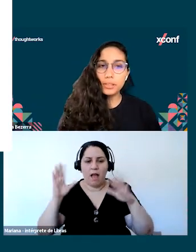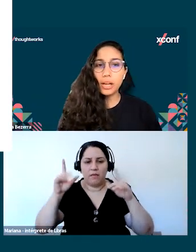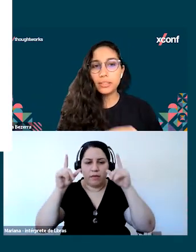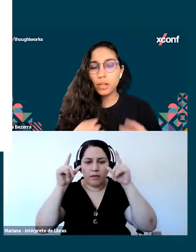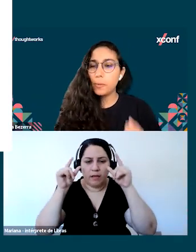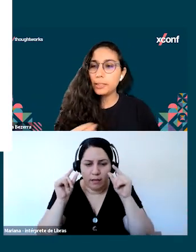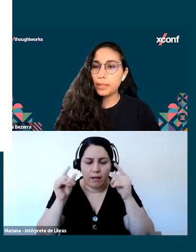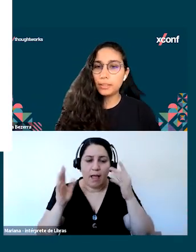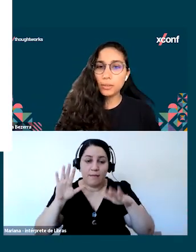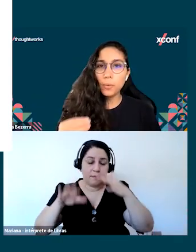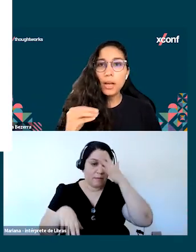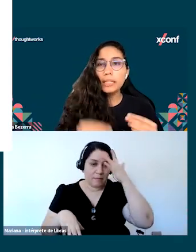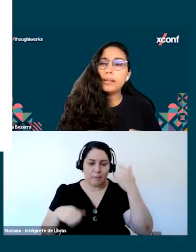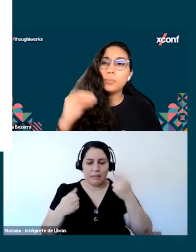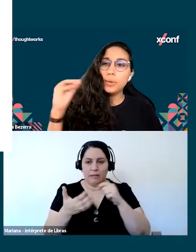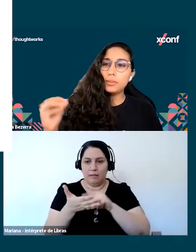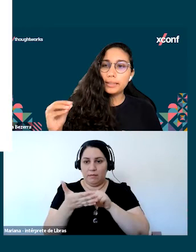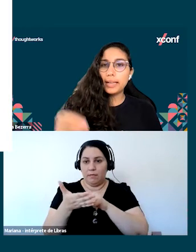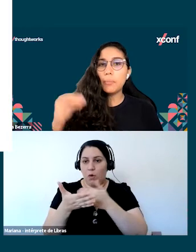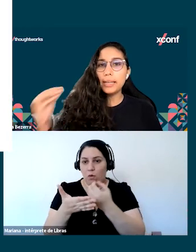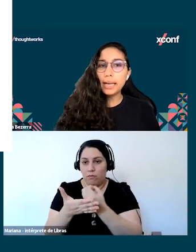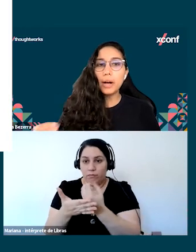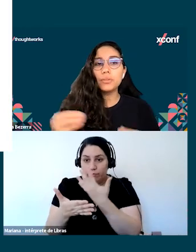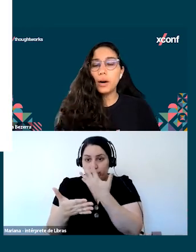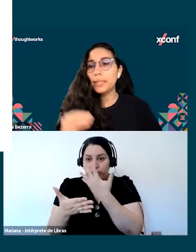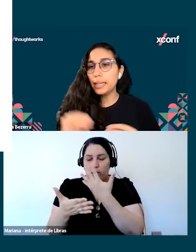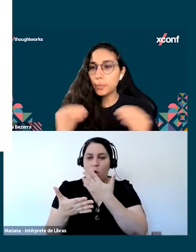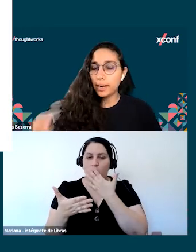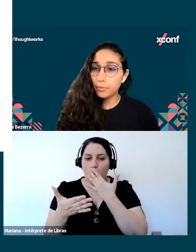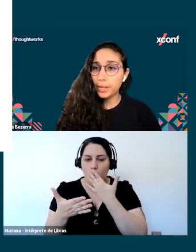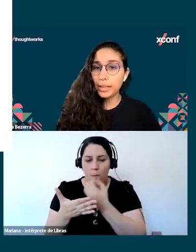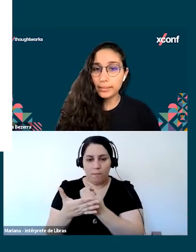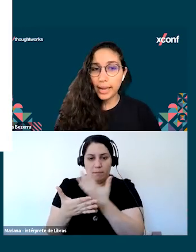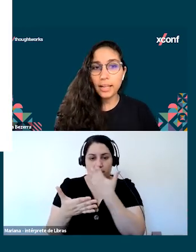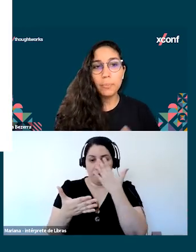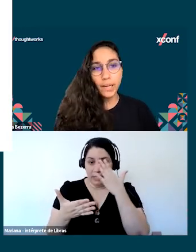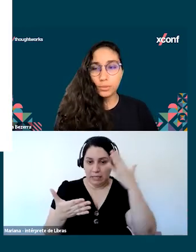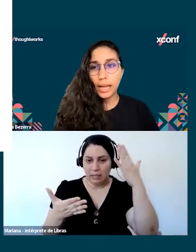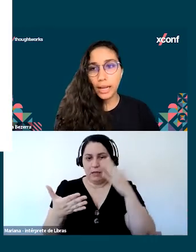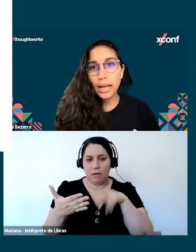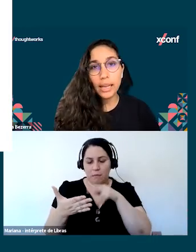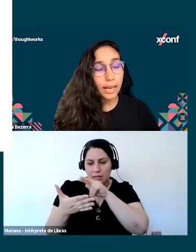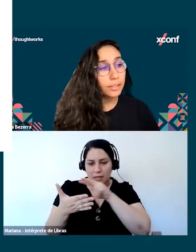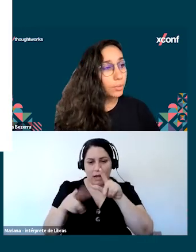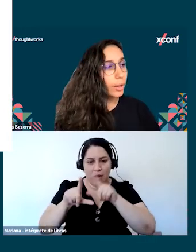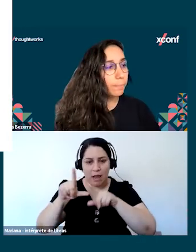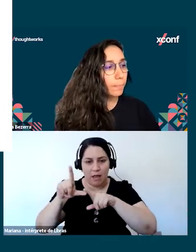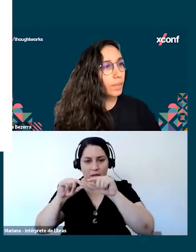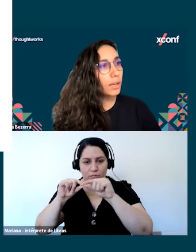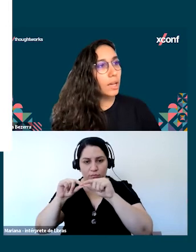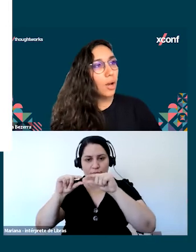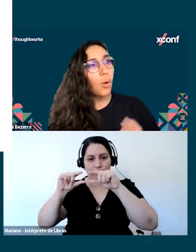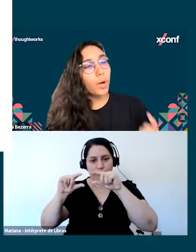por isso essas pessoas idosas normalmente precisam ter um brilho da tela mais alto, aumentar a tipografia da tela para ajudar na